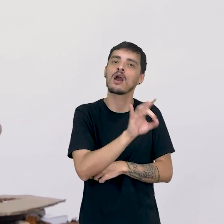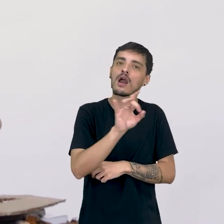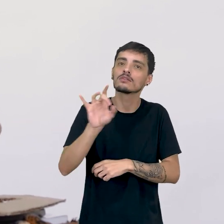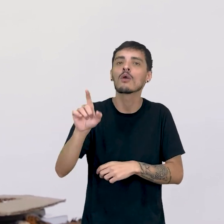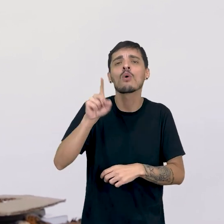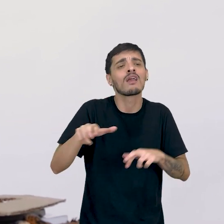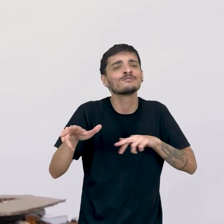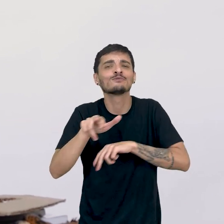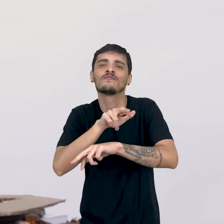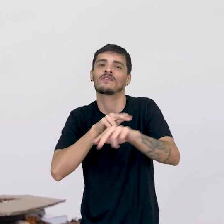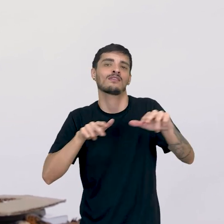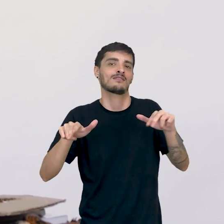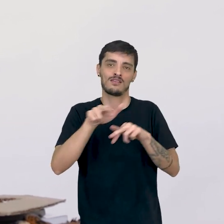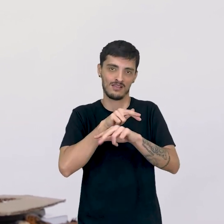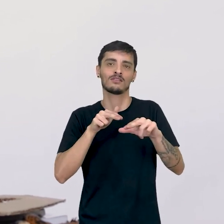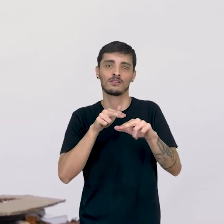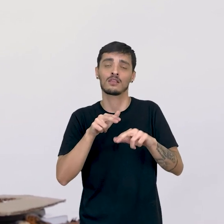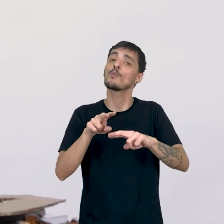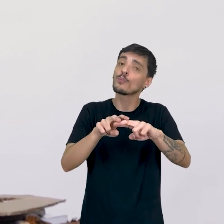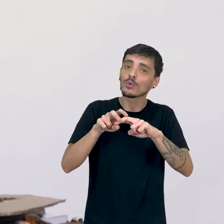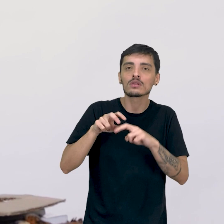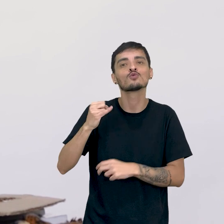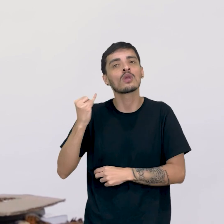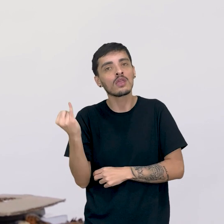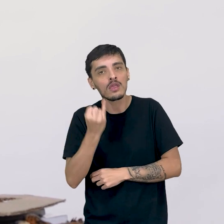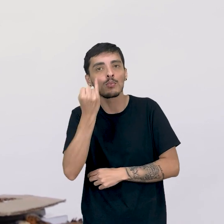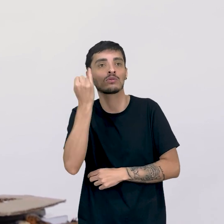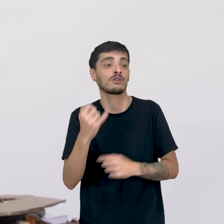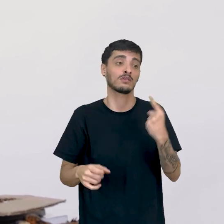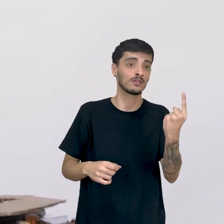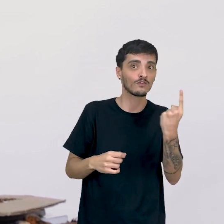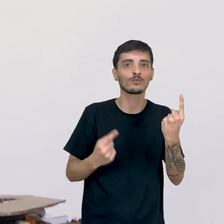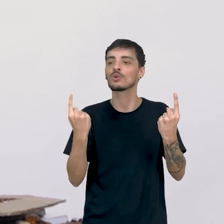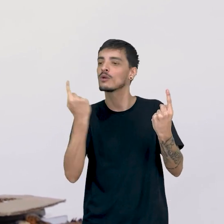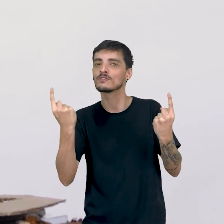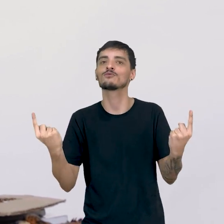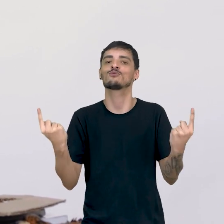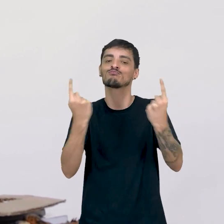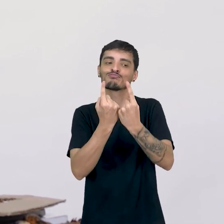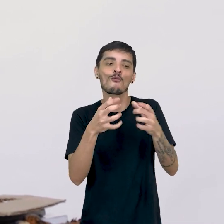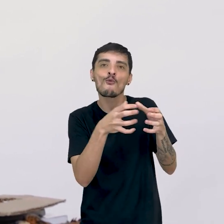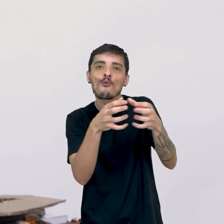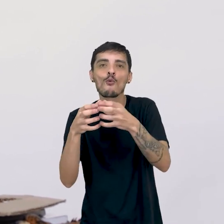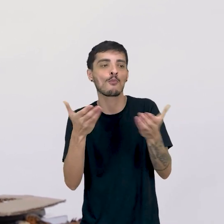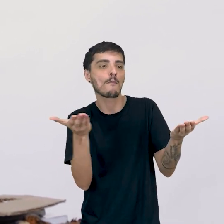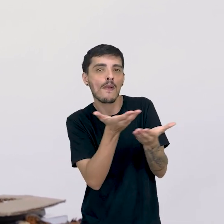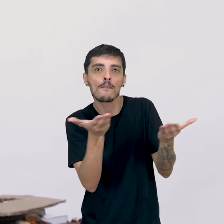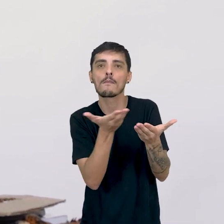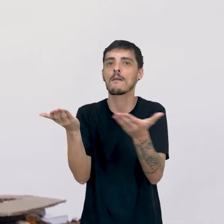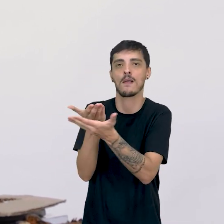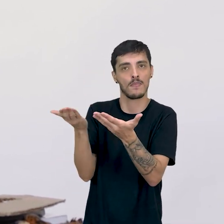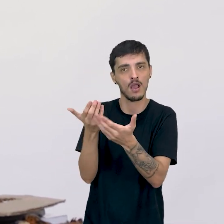as diferentes dimensões da vida cotidiana. Por isso mesmo, precisam andar na companhia umas das outras, trocando impressões sobre o